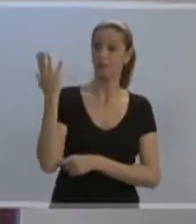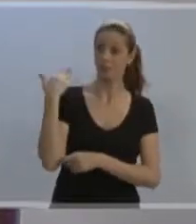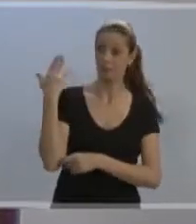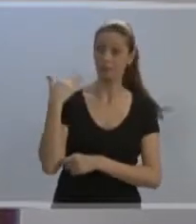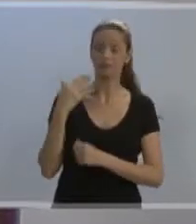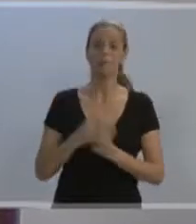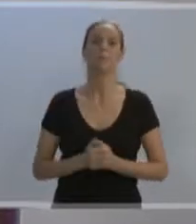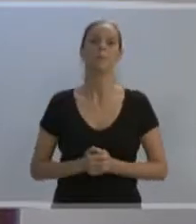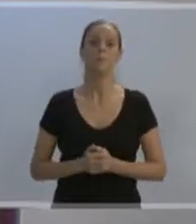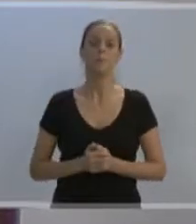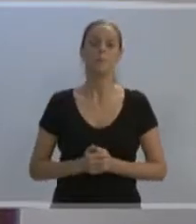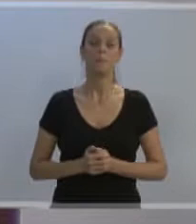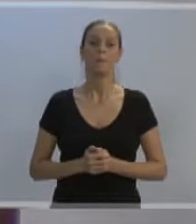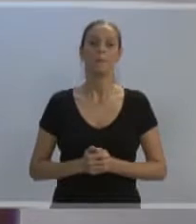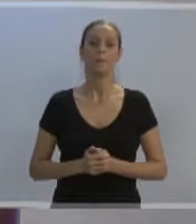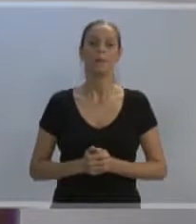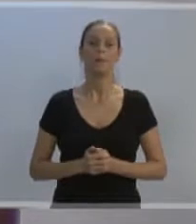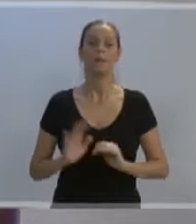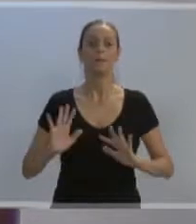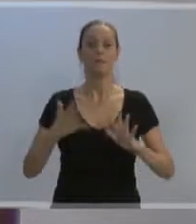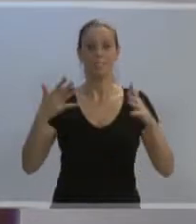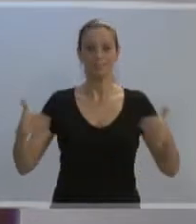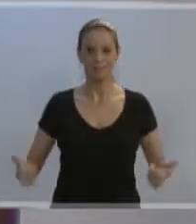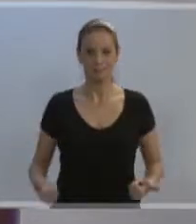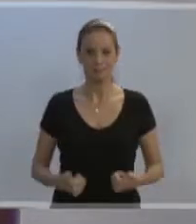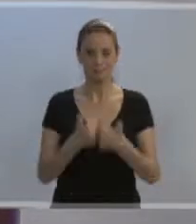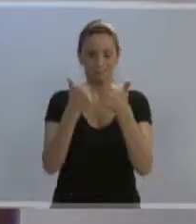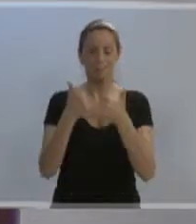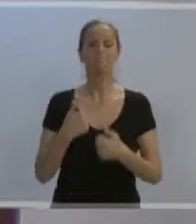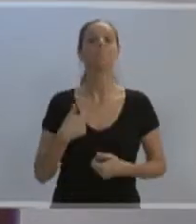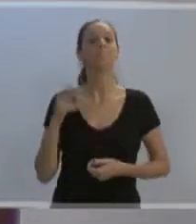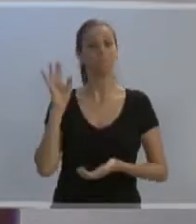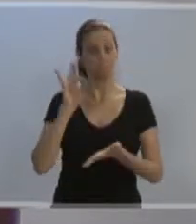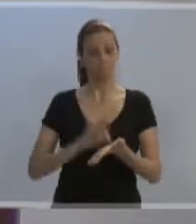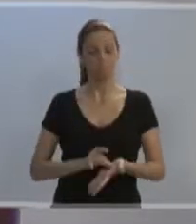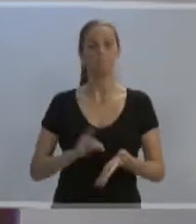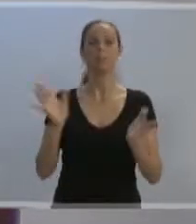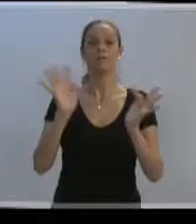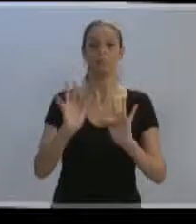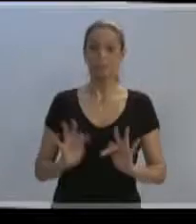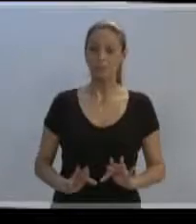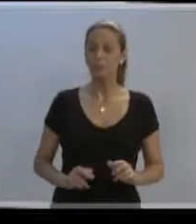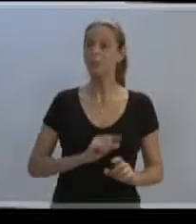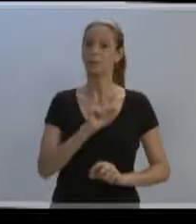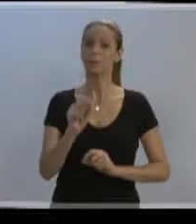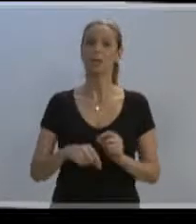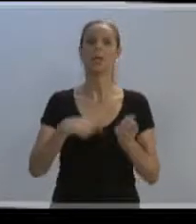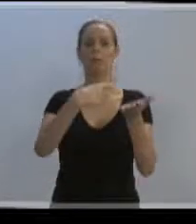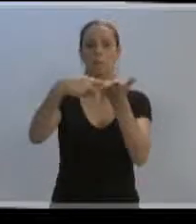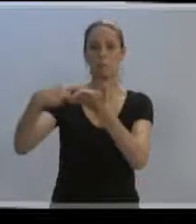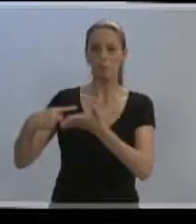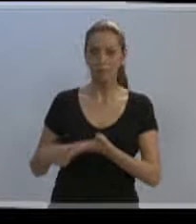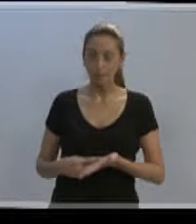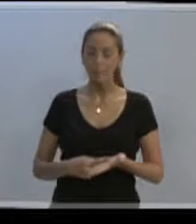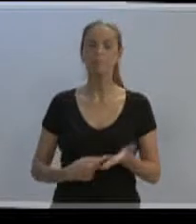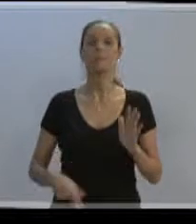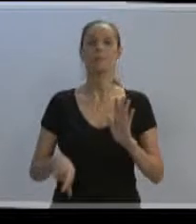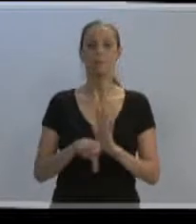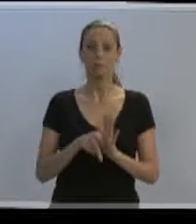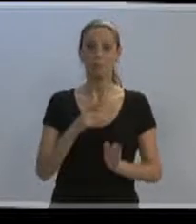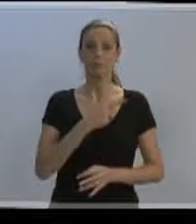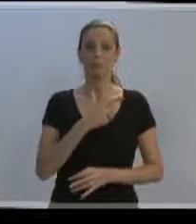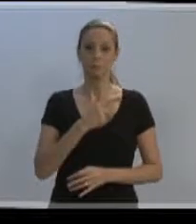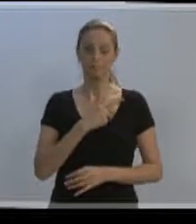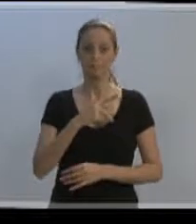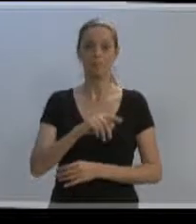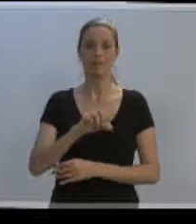passada em relação à nossa Oktoberfest. Tive a felicidade de ter a reunião de algumas lideranças partidárias nossas do PSB que tiveram